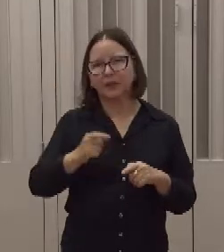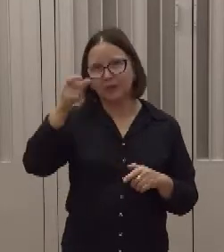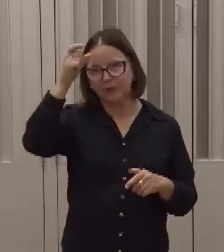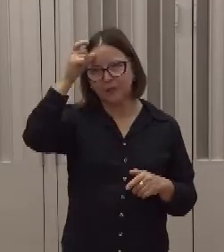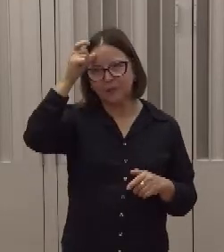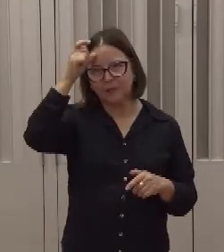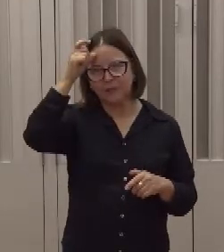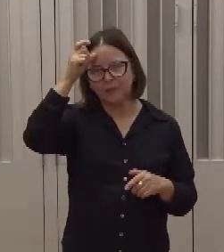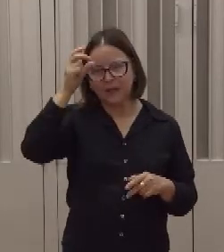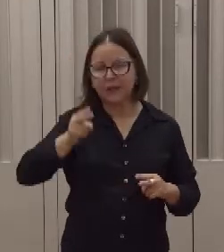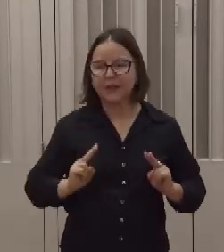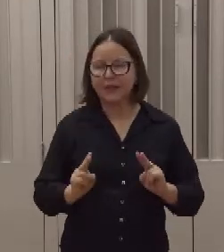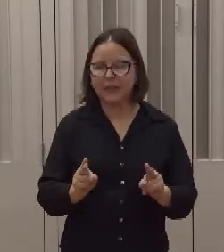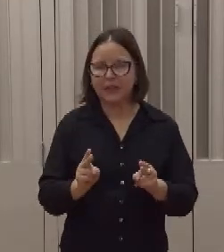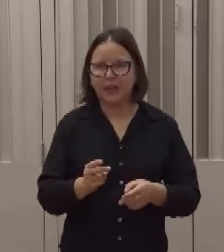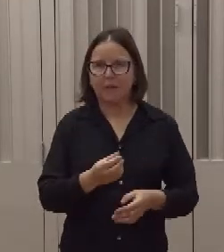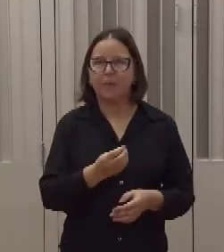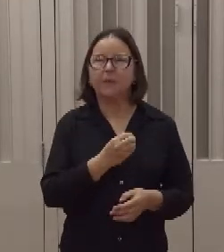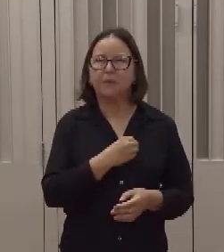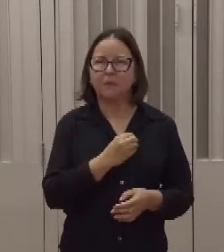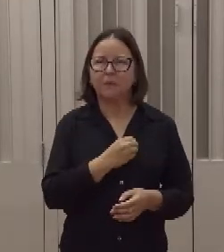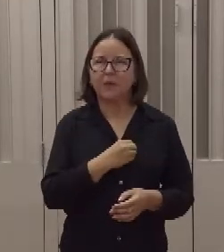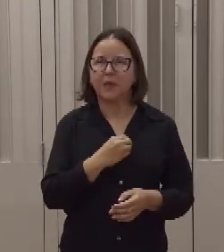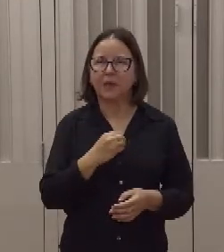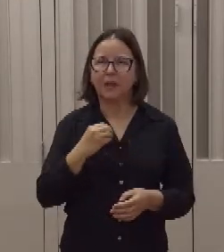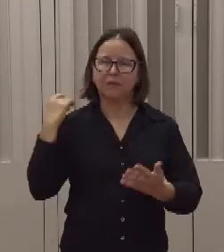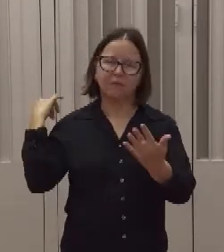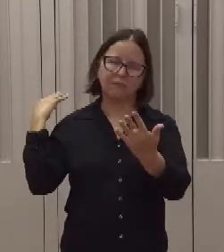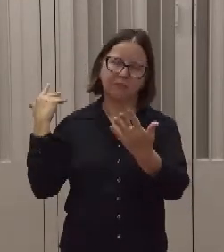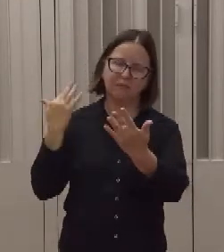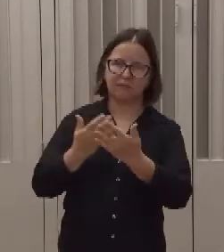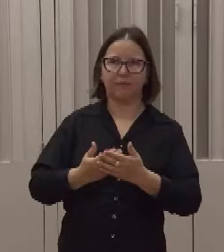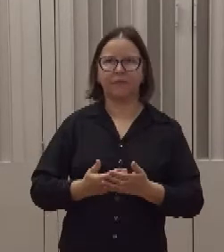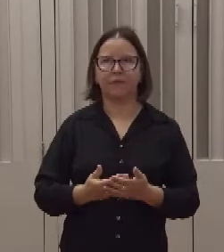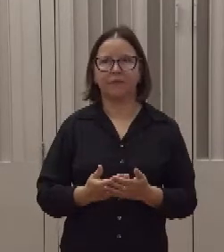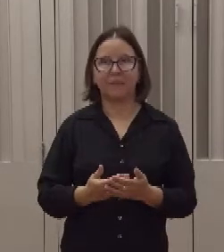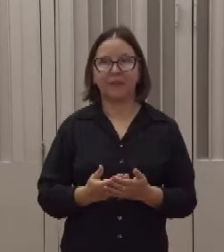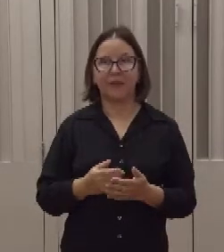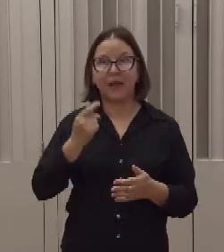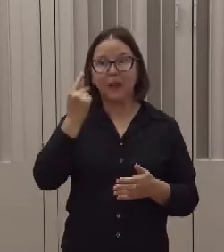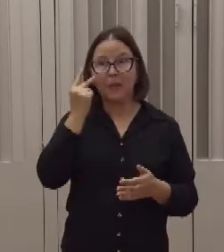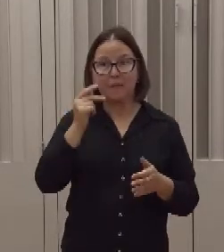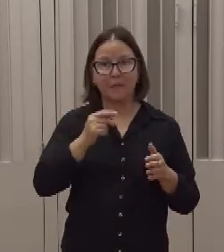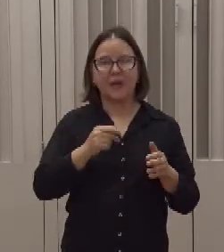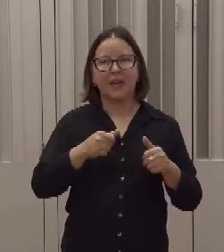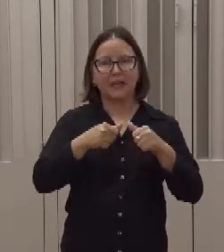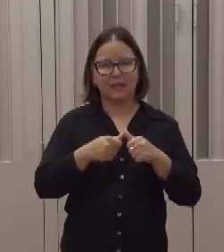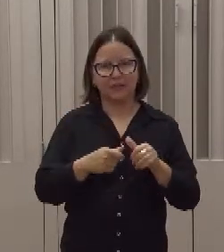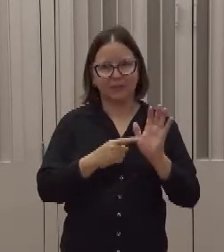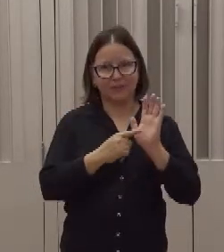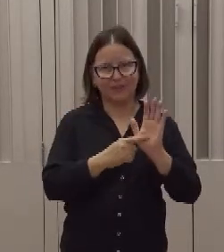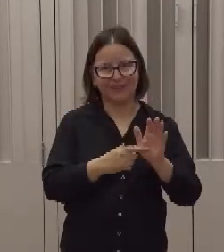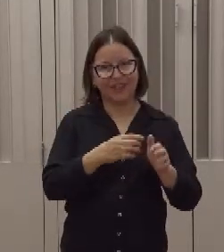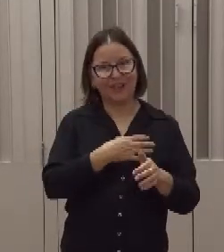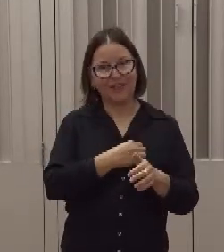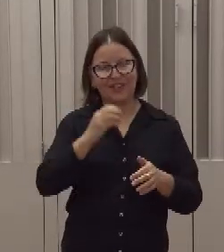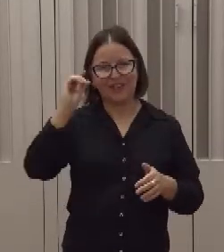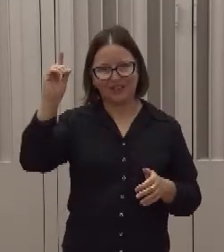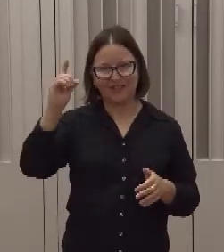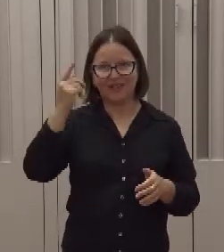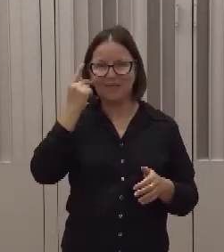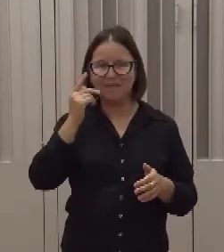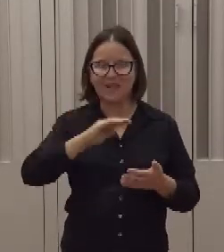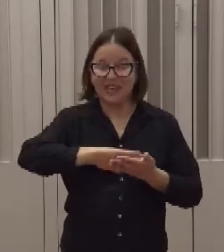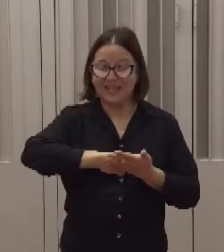vive pecando desde o princípio. Para isso se manifestou o Filho de Deus, para destruir as